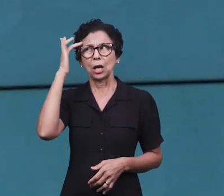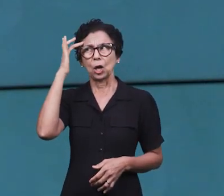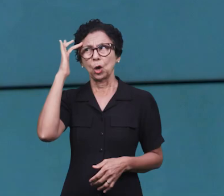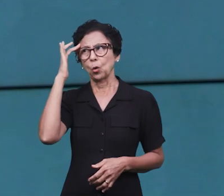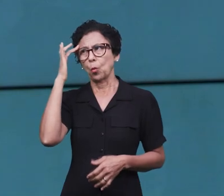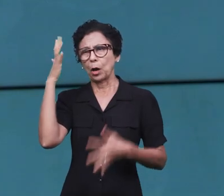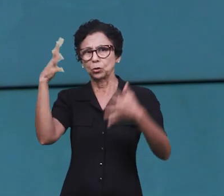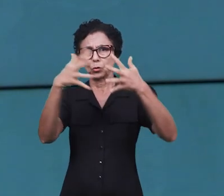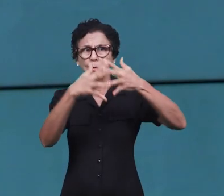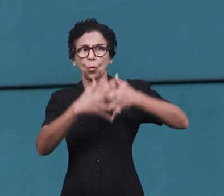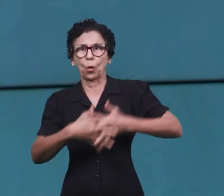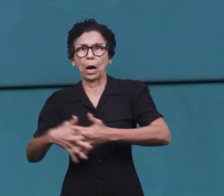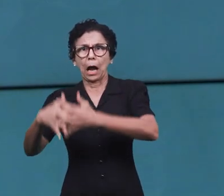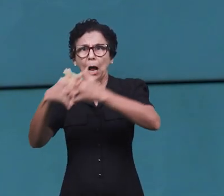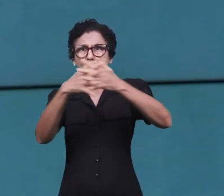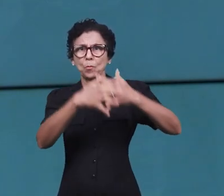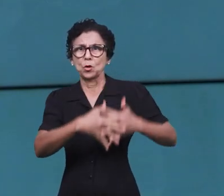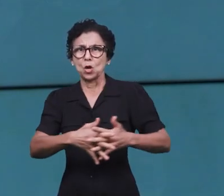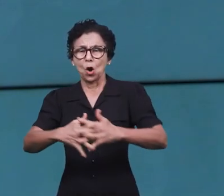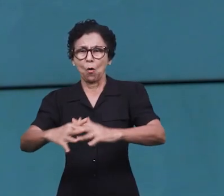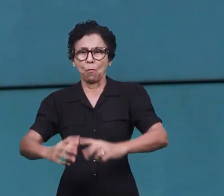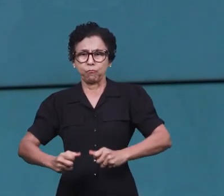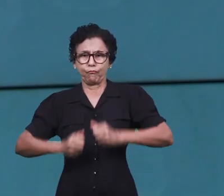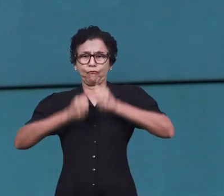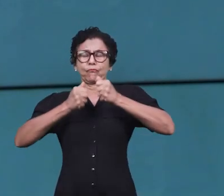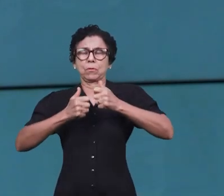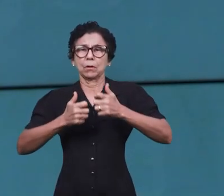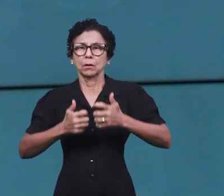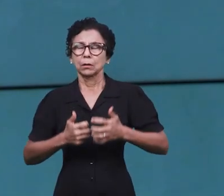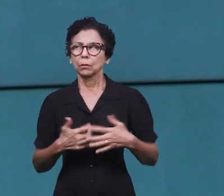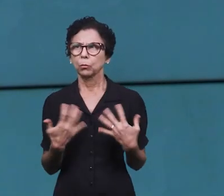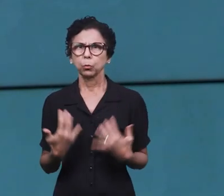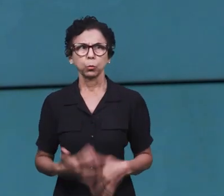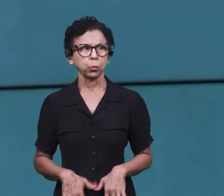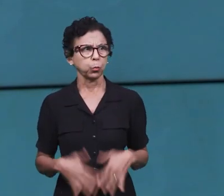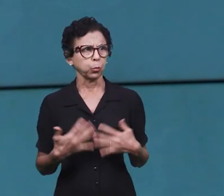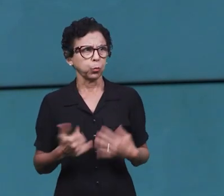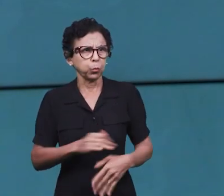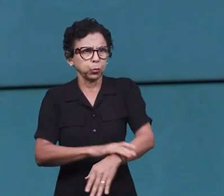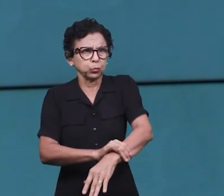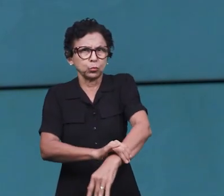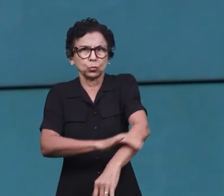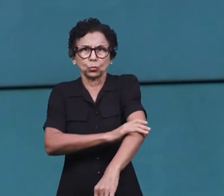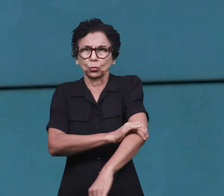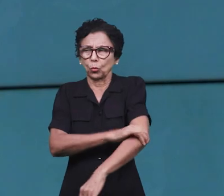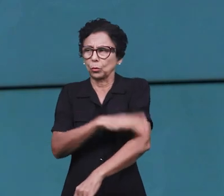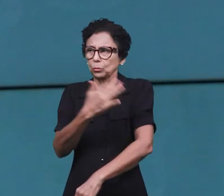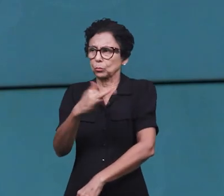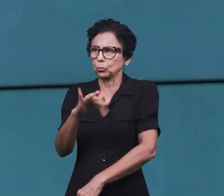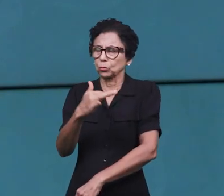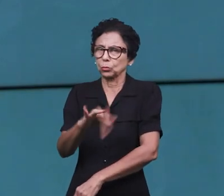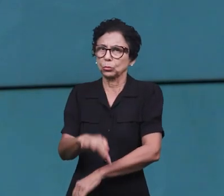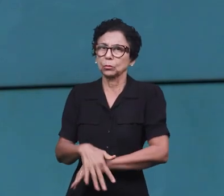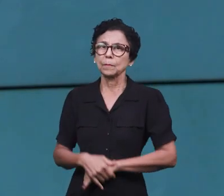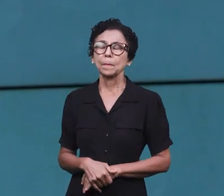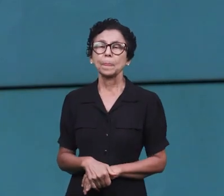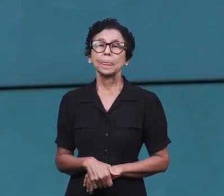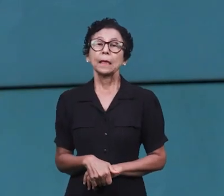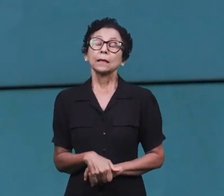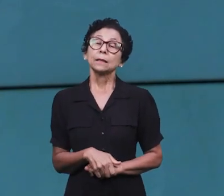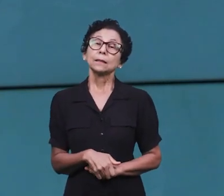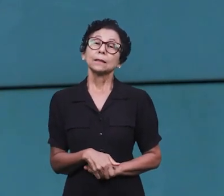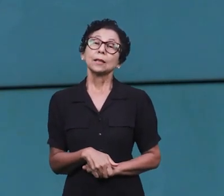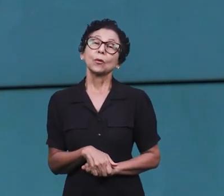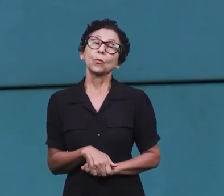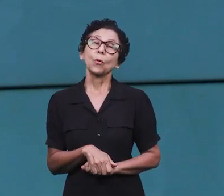pessoas. Essas são as frases mais usadas, né? Essa má qualidade no sono, ela aumenta a fadiga e